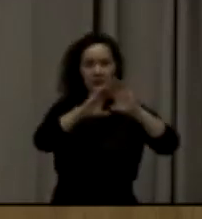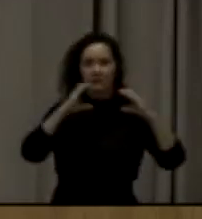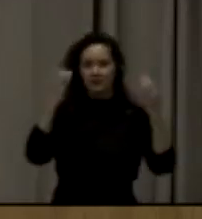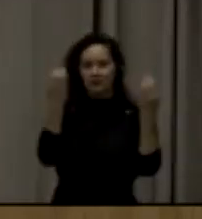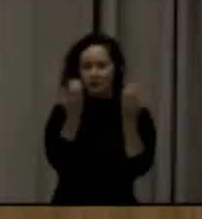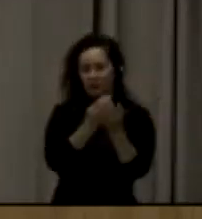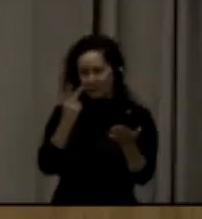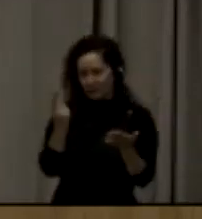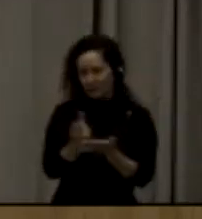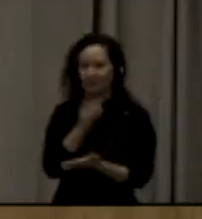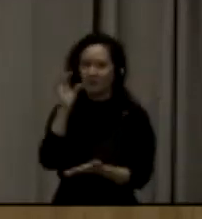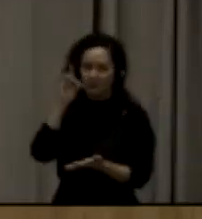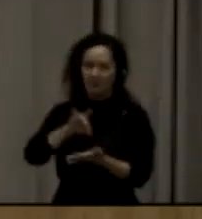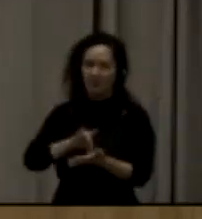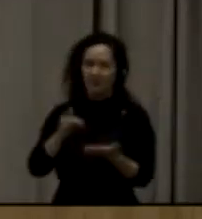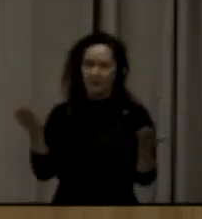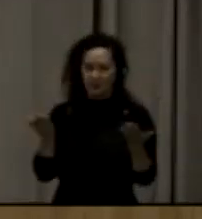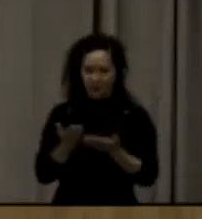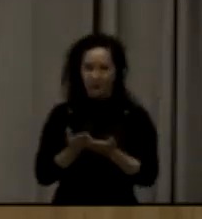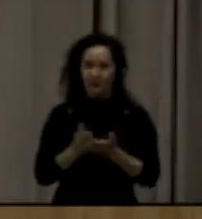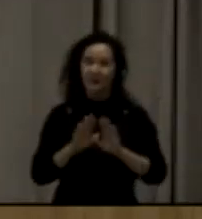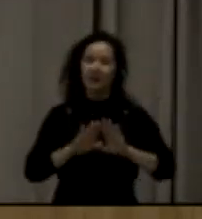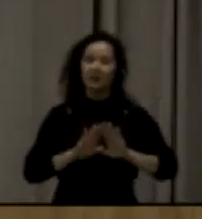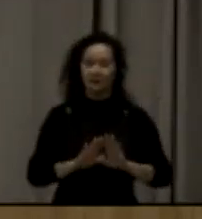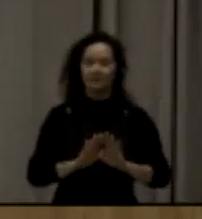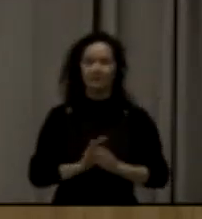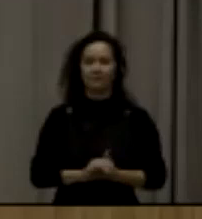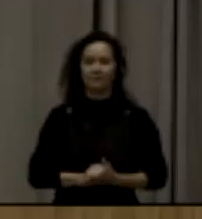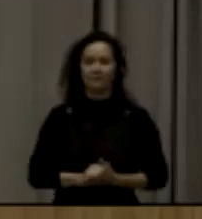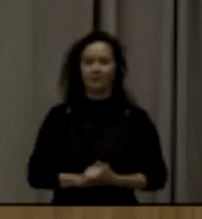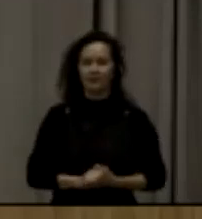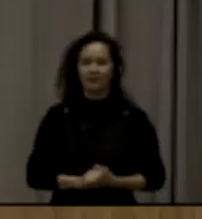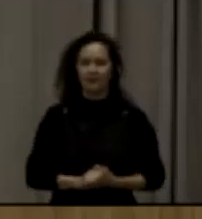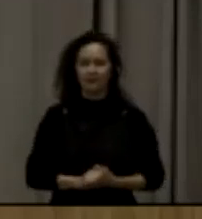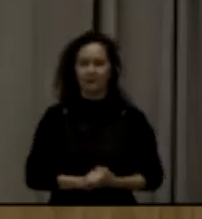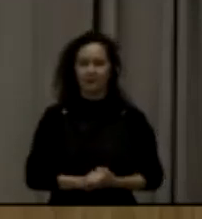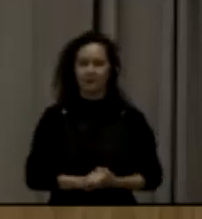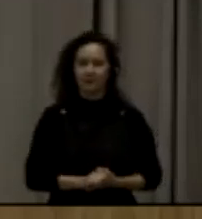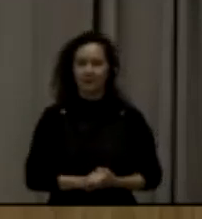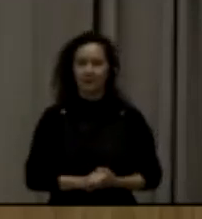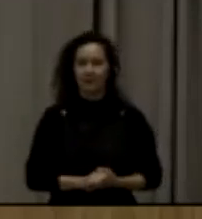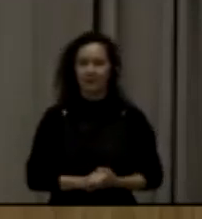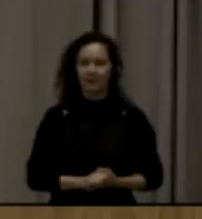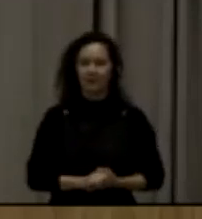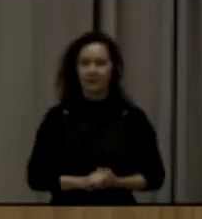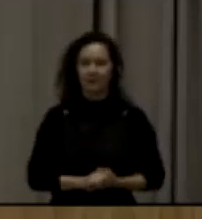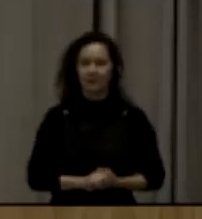coletivo aconteça. Bom, eu vou estar aqui